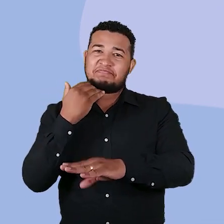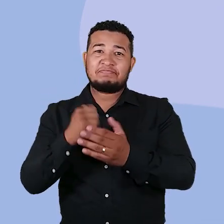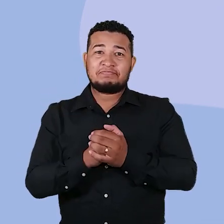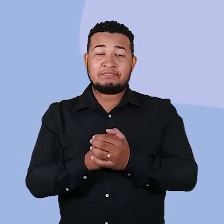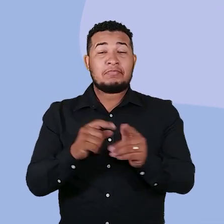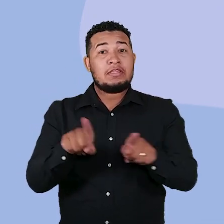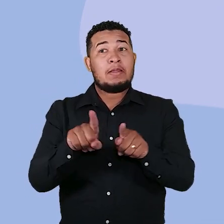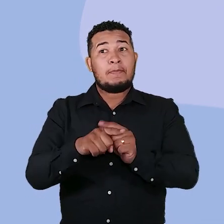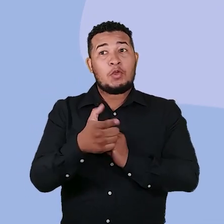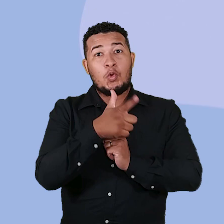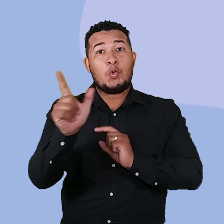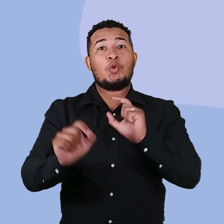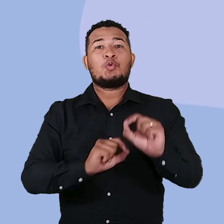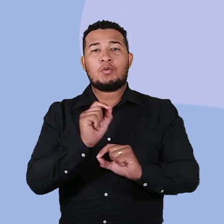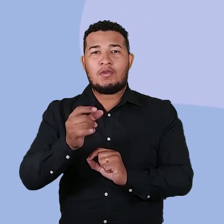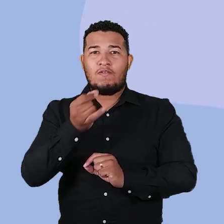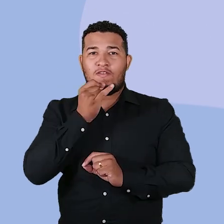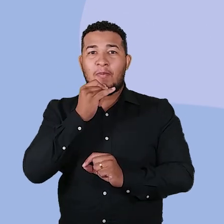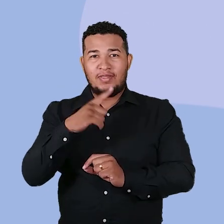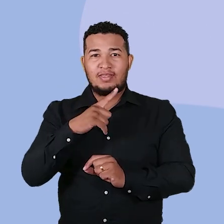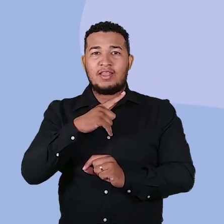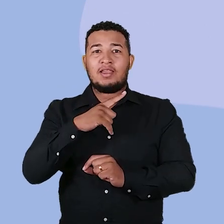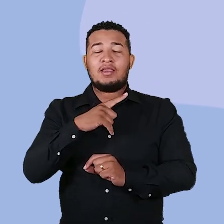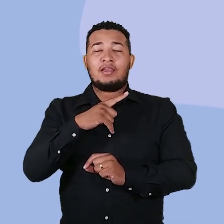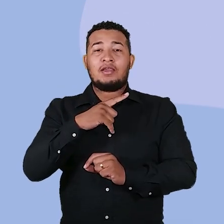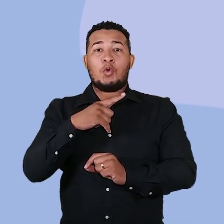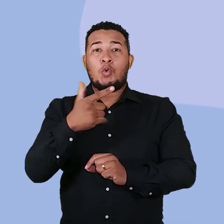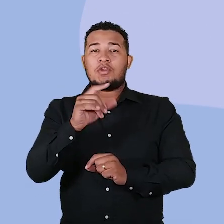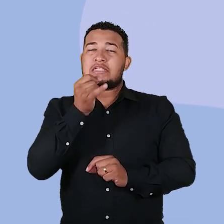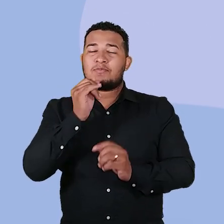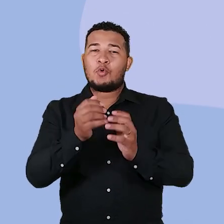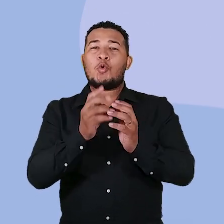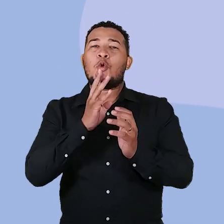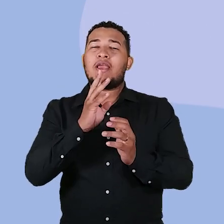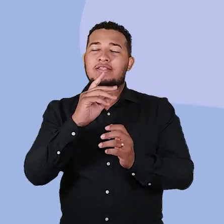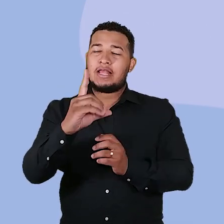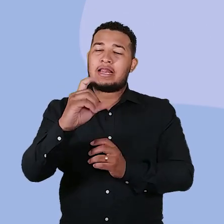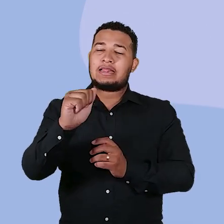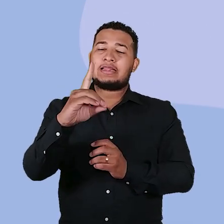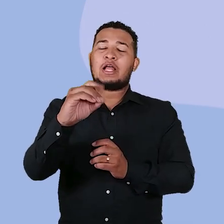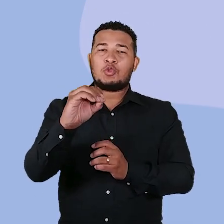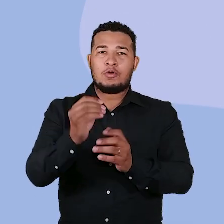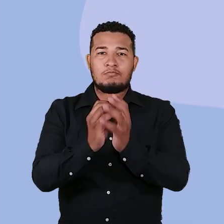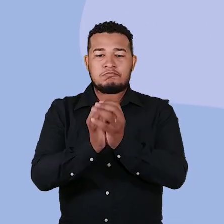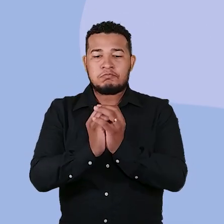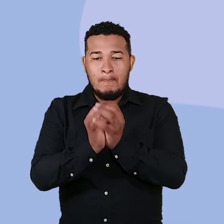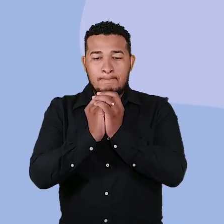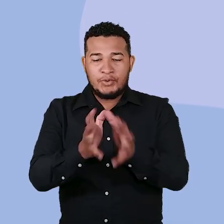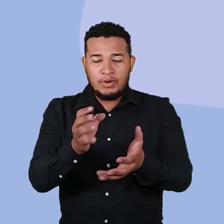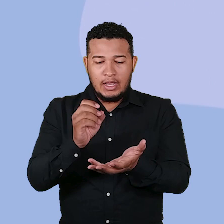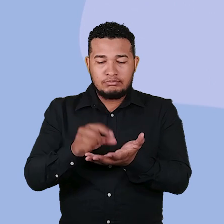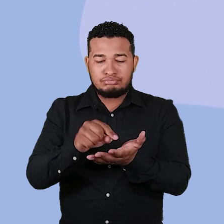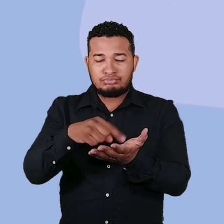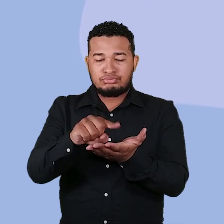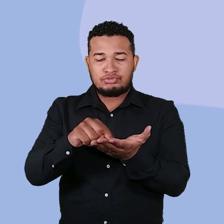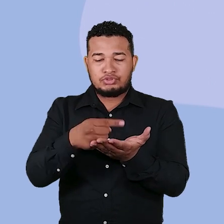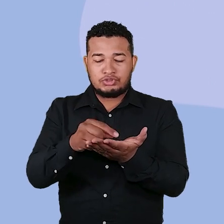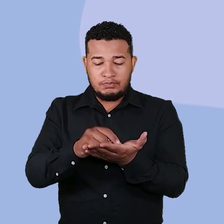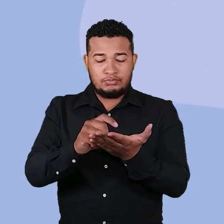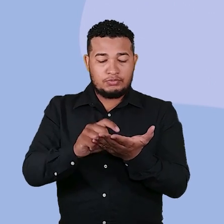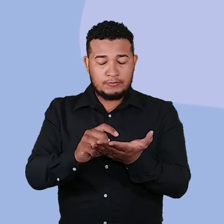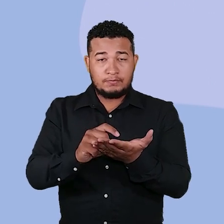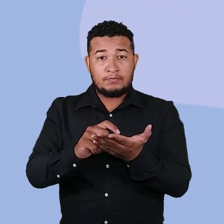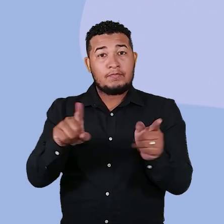outros exemplos de experimentos aleatórios além da moeda é o lançamento de dados em que se observa a face